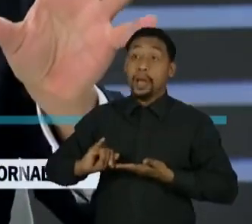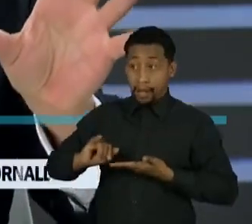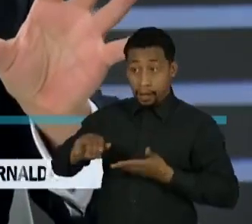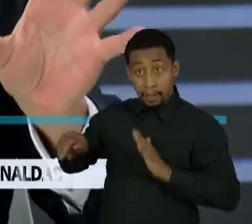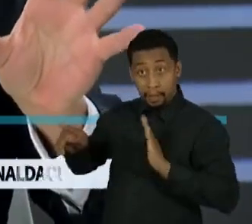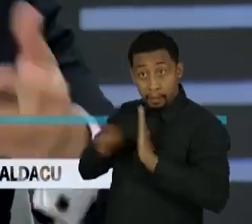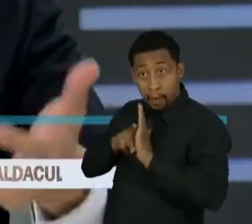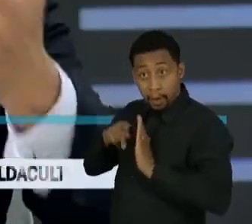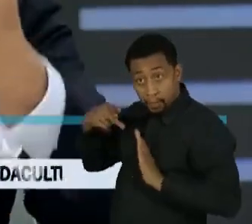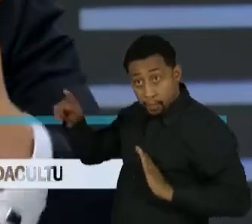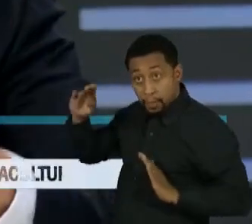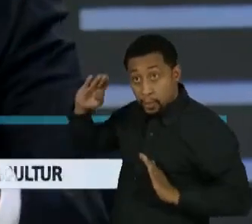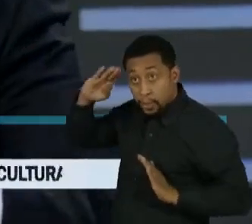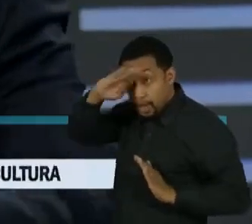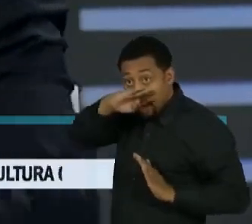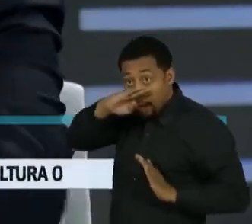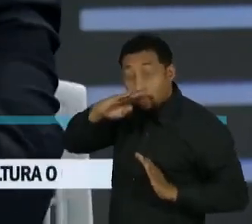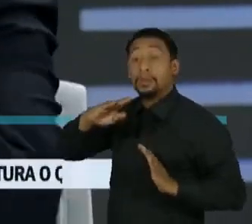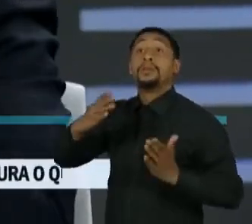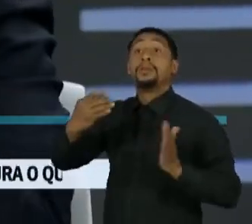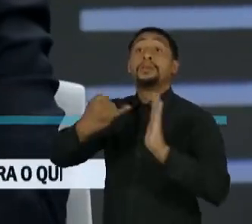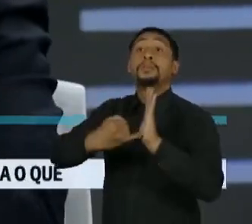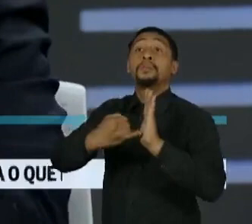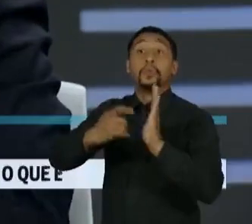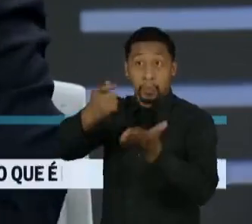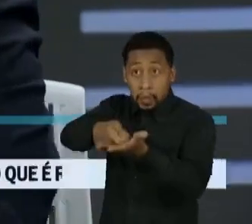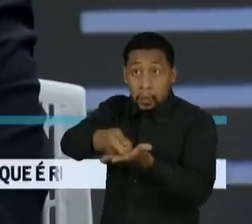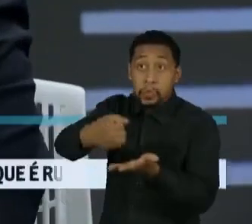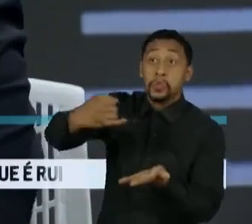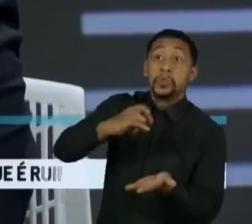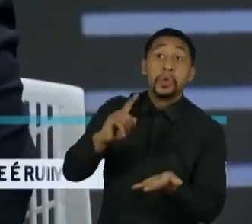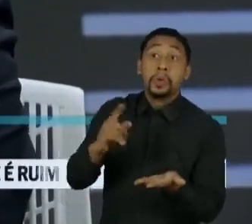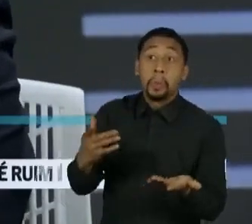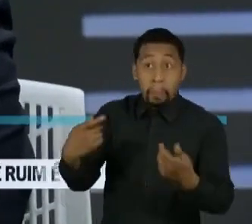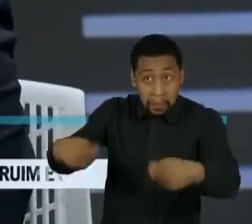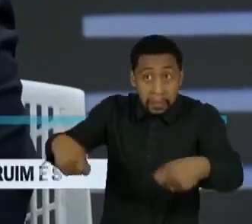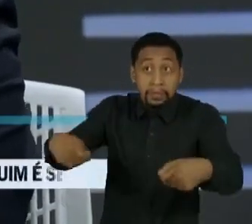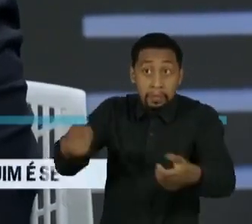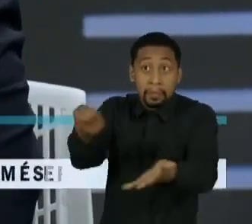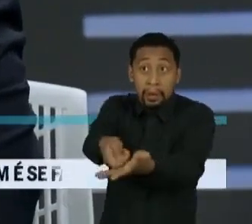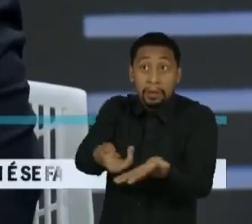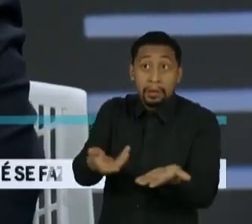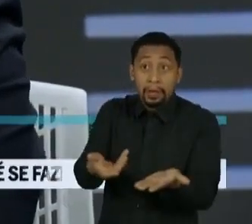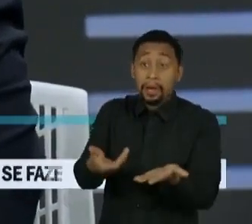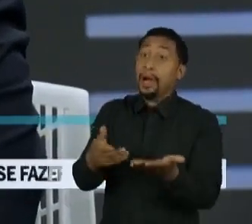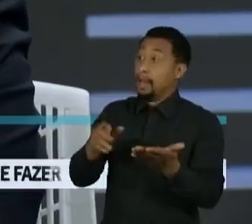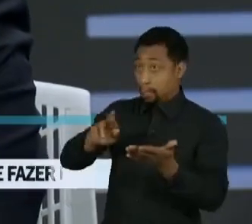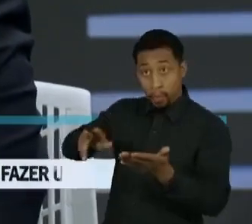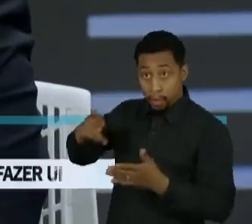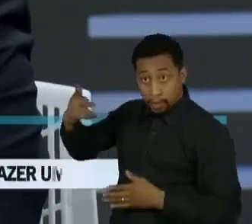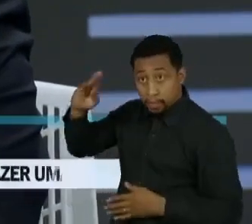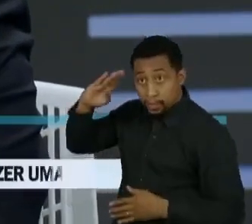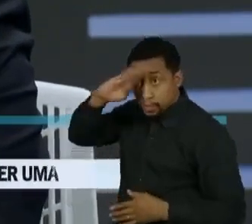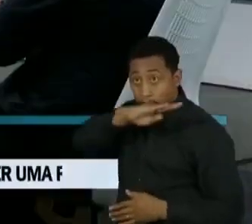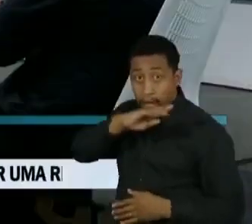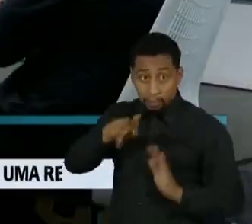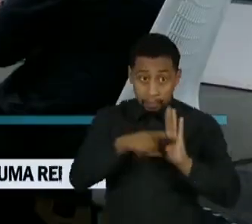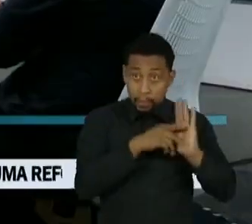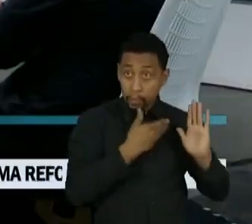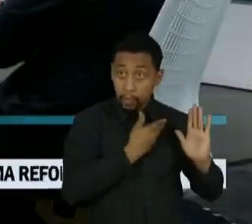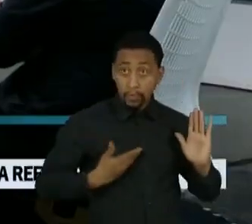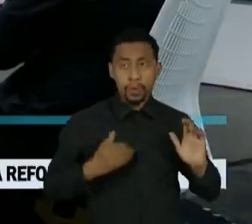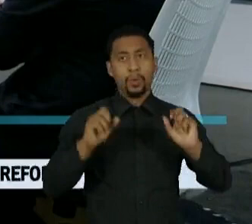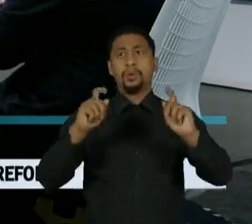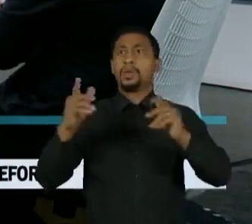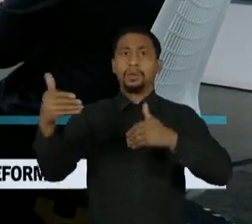vira Peculato se não é Daniel isso é bem particular você tem que ter pago o imposto importação Então se vale 1 milhão de dólares tem